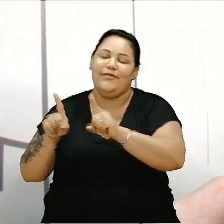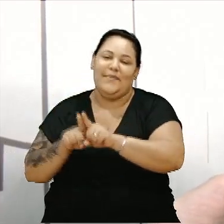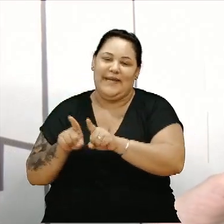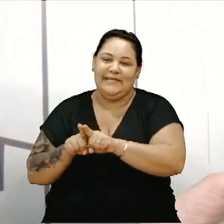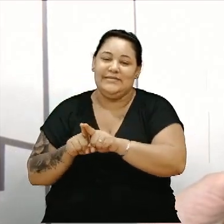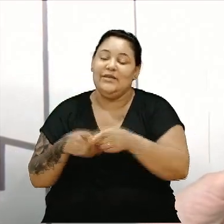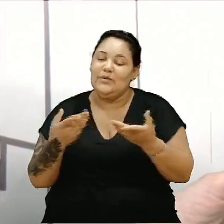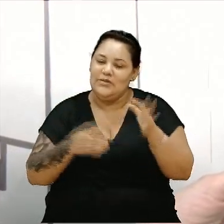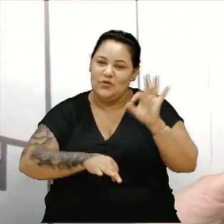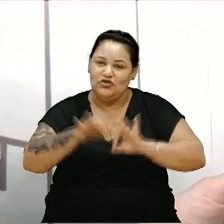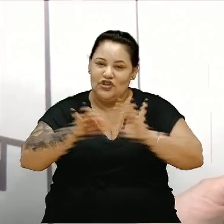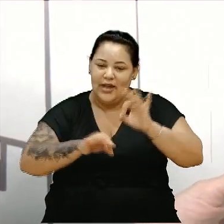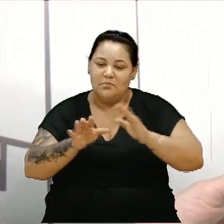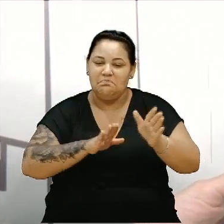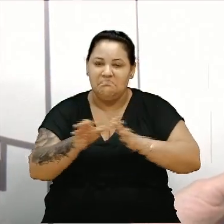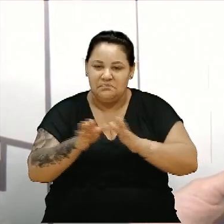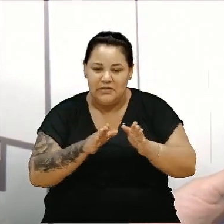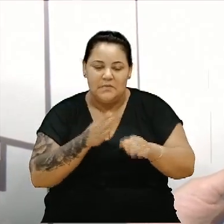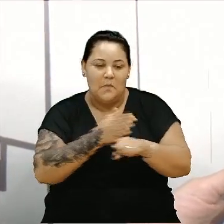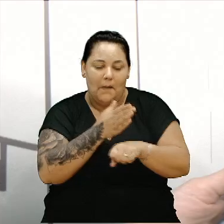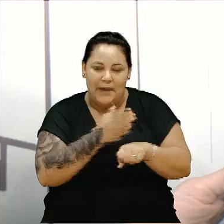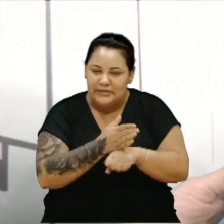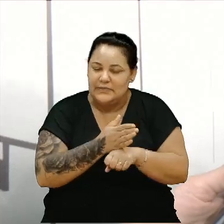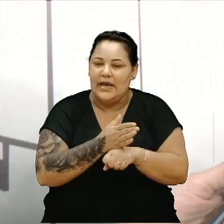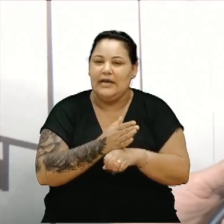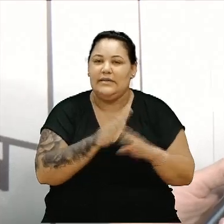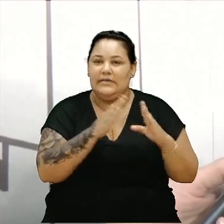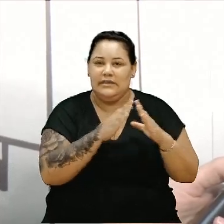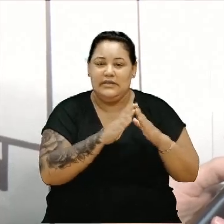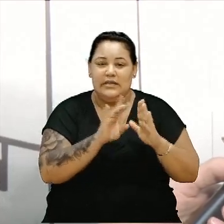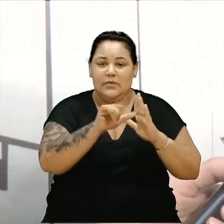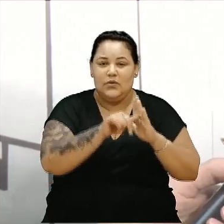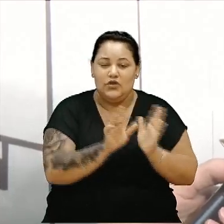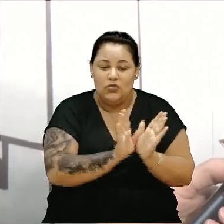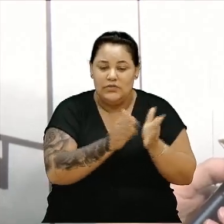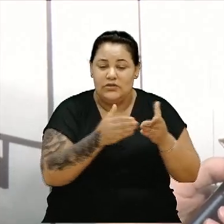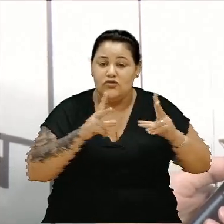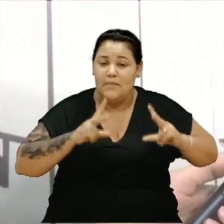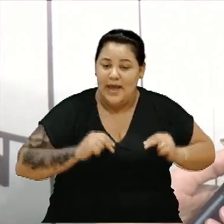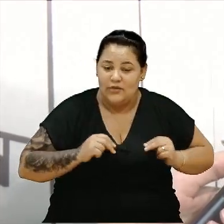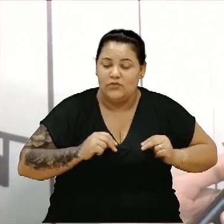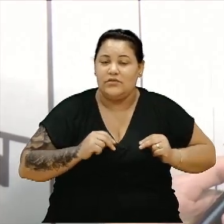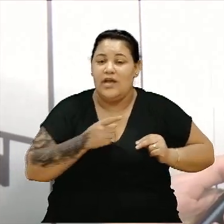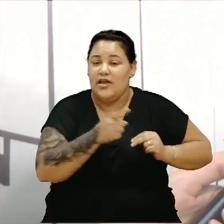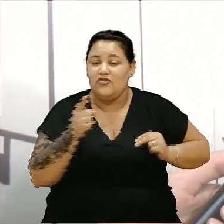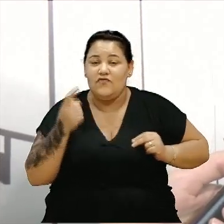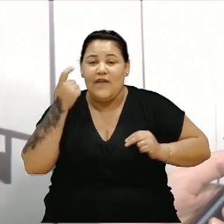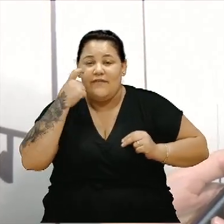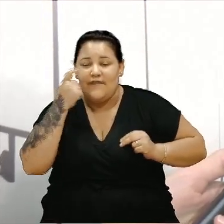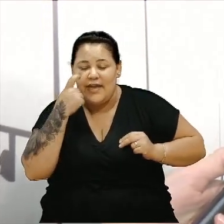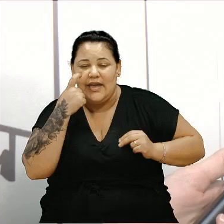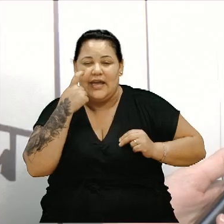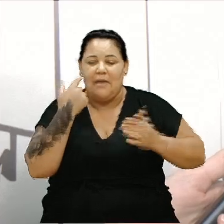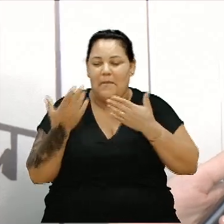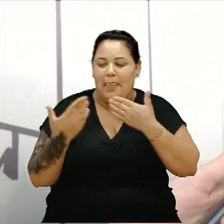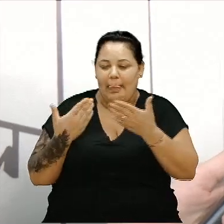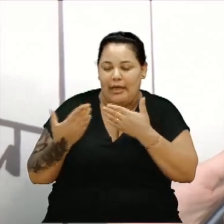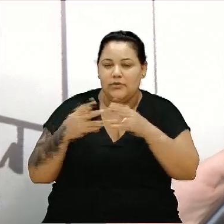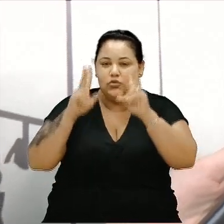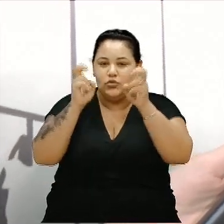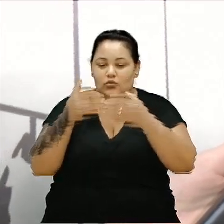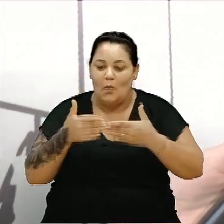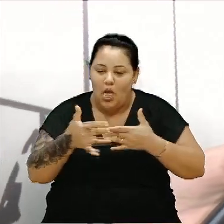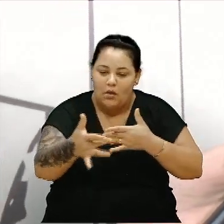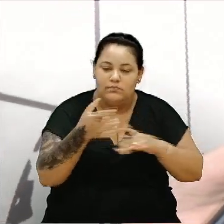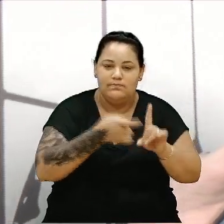projetos vão tramitar aí na casa, depois a CCJ vão ir para as comissões de mérito e a gente vai discorrer sobre o assunto aí durante os próximos